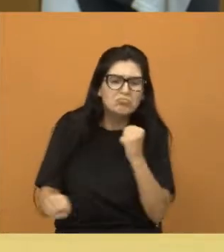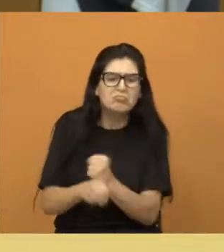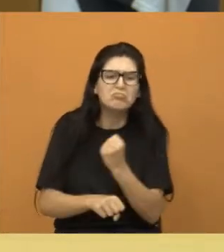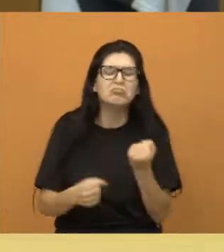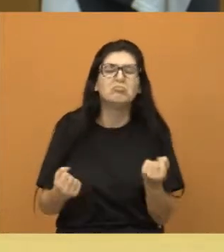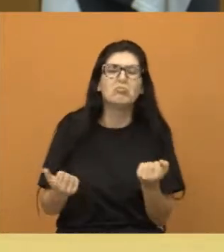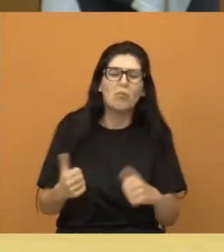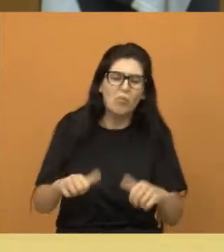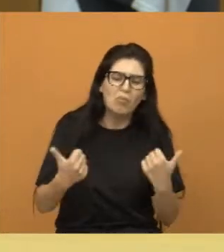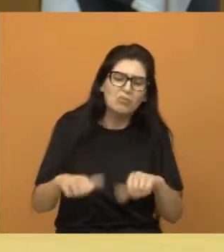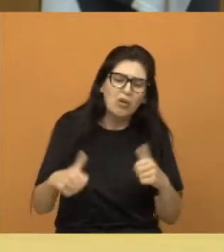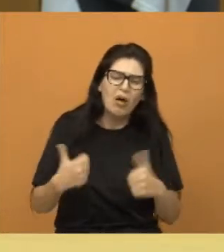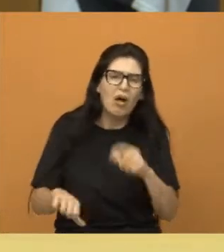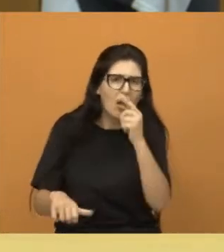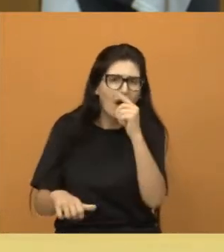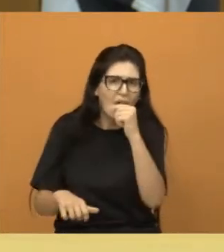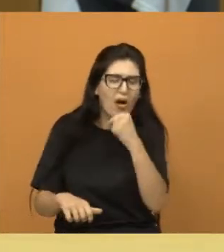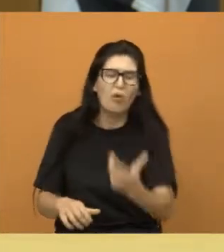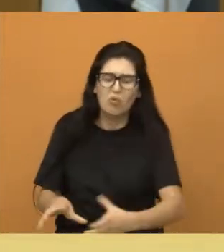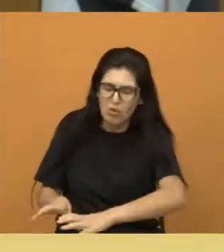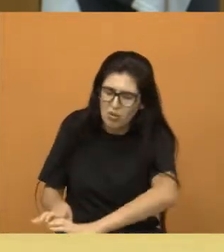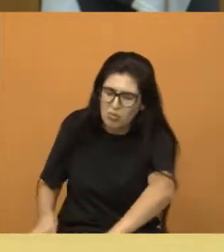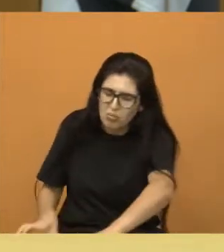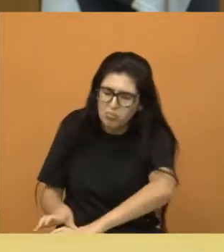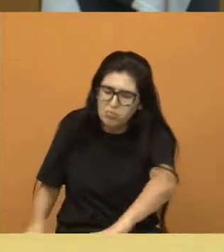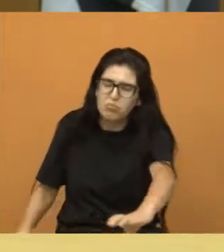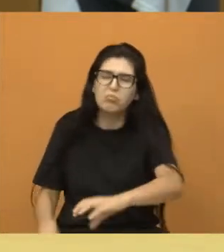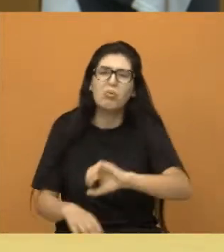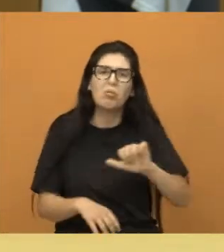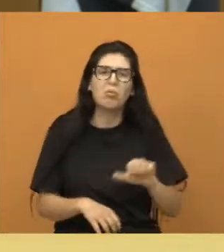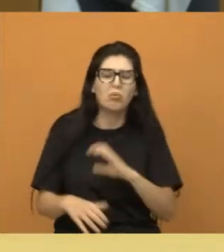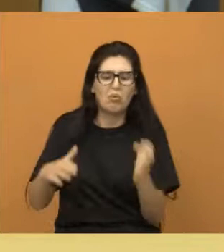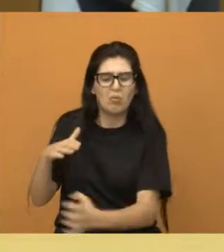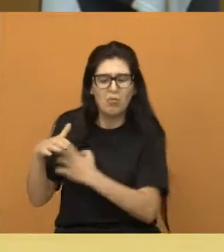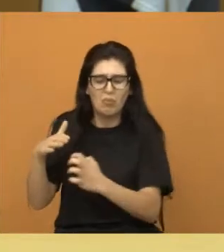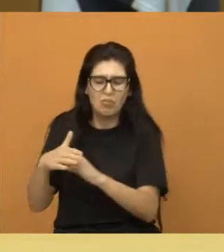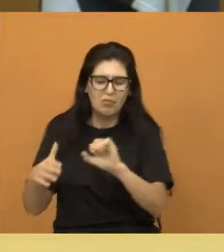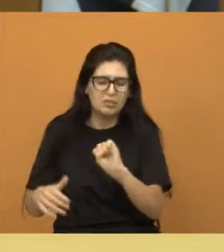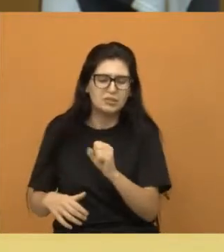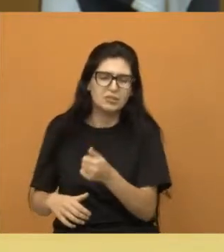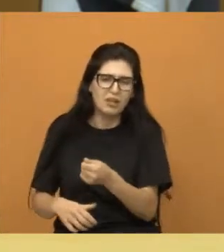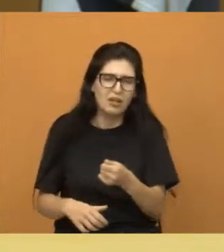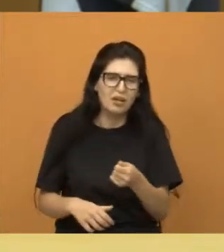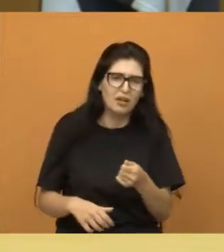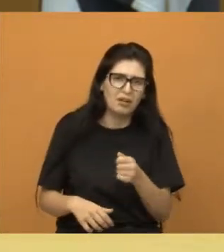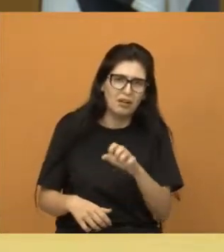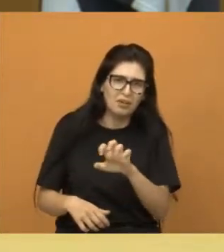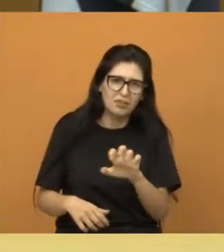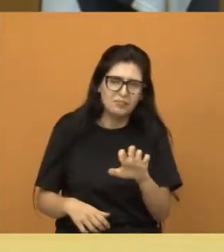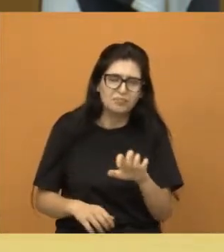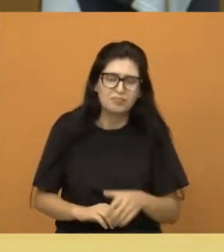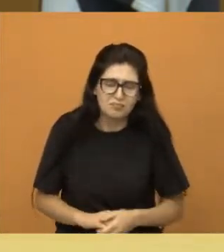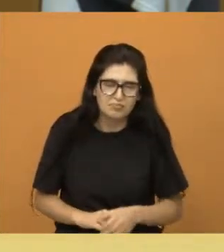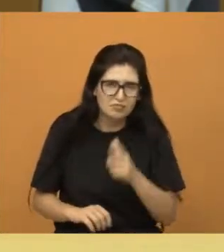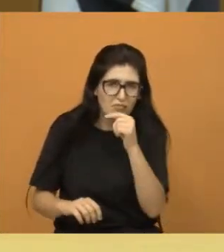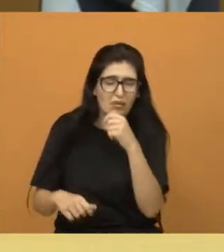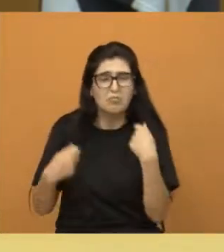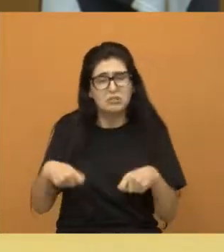Tratamento de água, tratamento de efluentes e laboratório do SAI, incluído-se o desenvolvimento de técnicas.